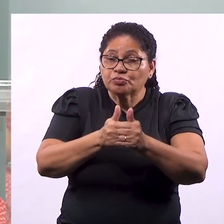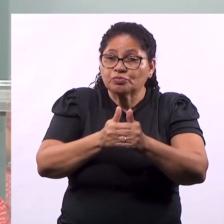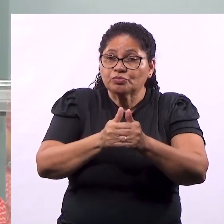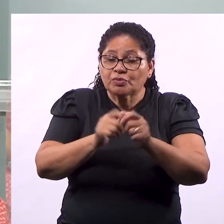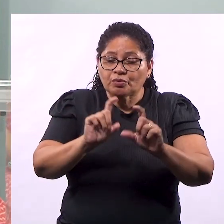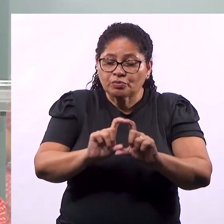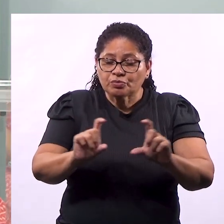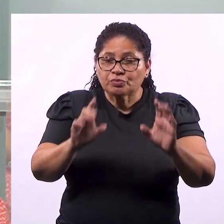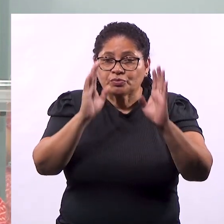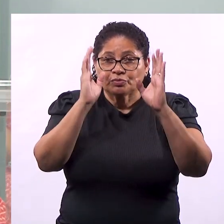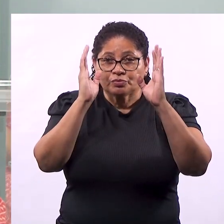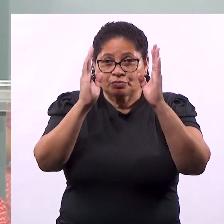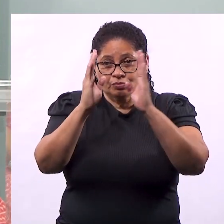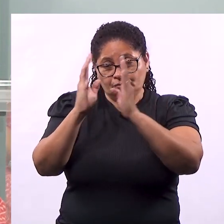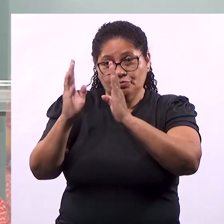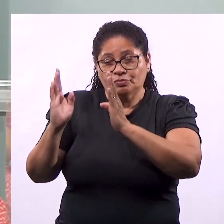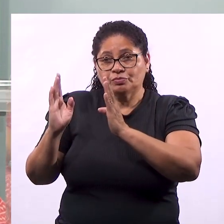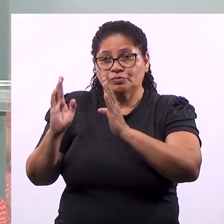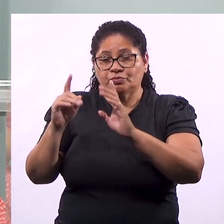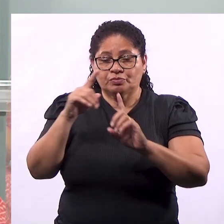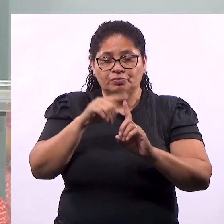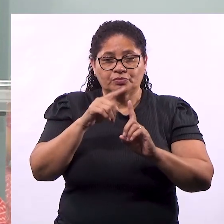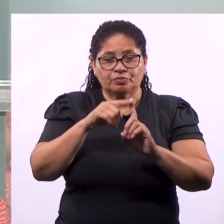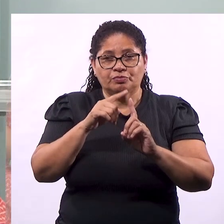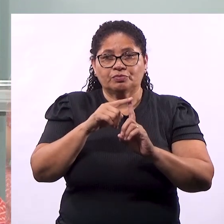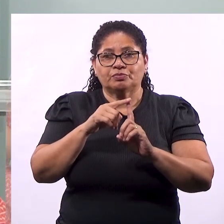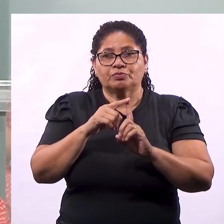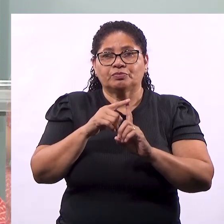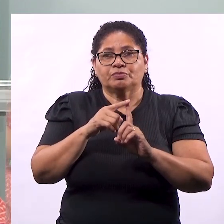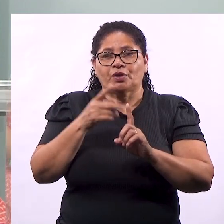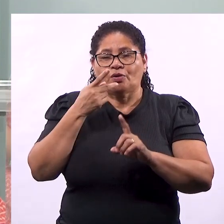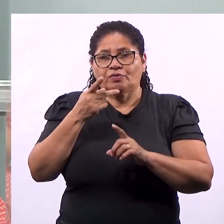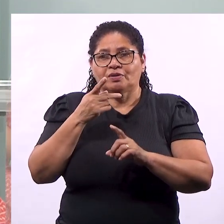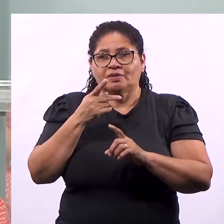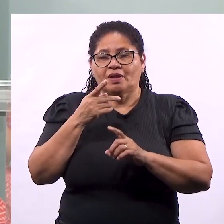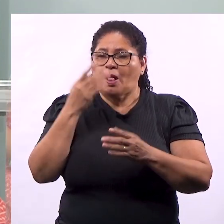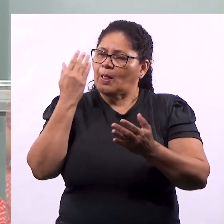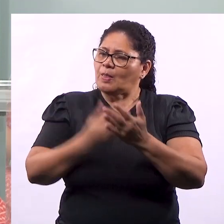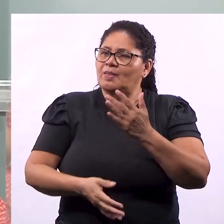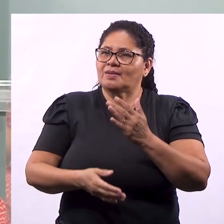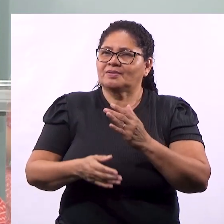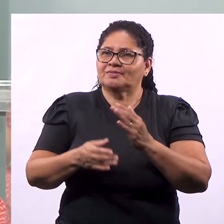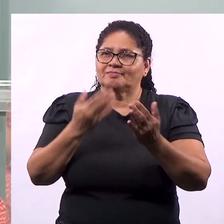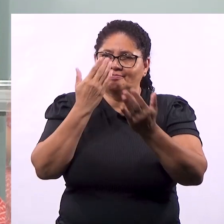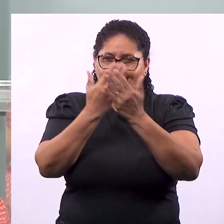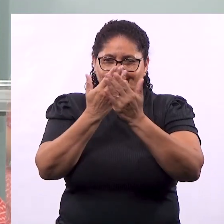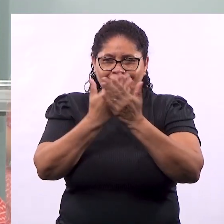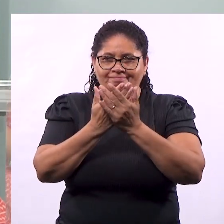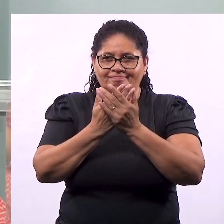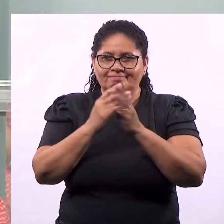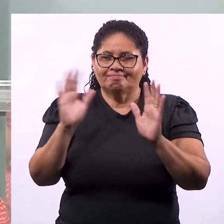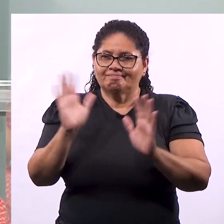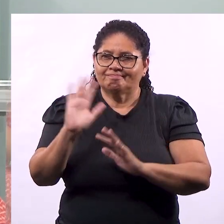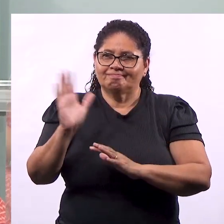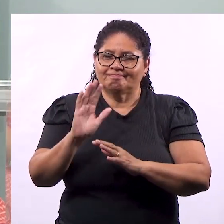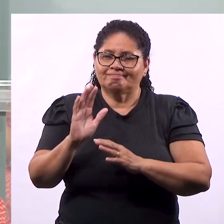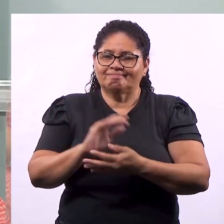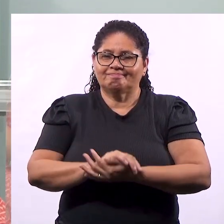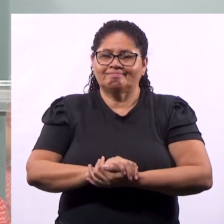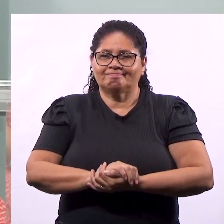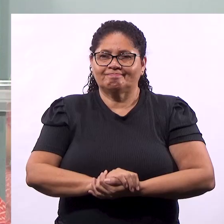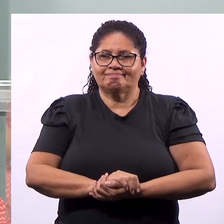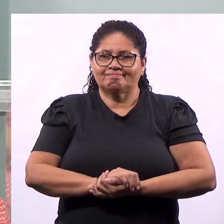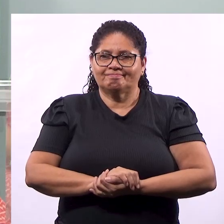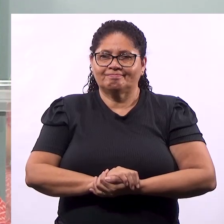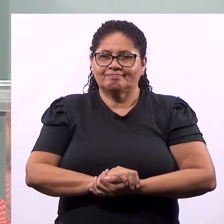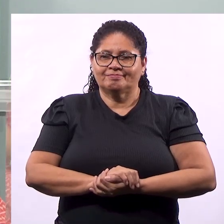acompanhe acesse a biblioteca virtual com os títulos recomendados e não perca os próximos episódios até a